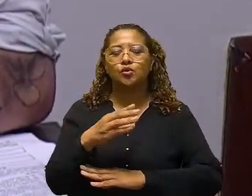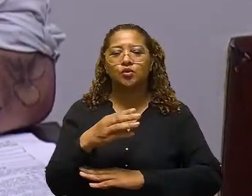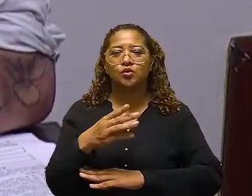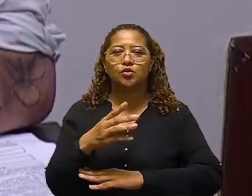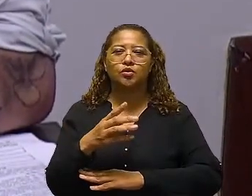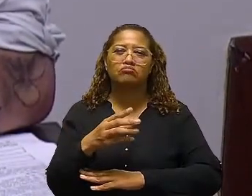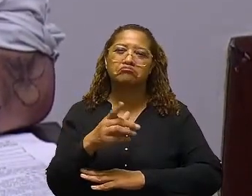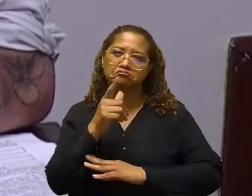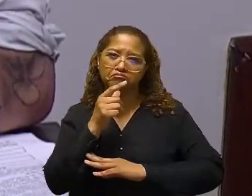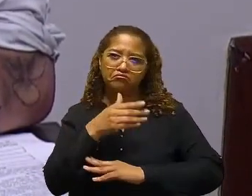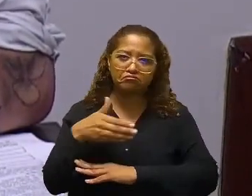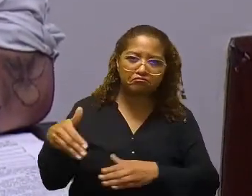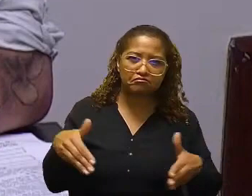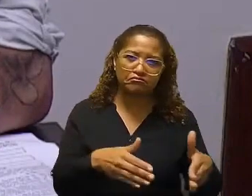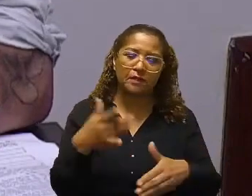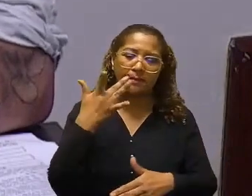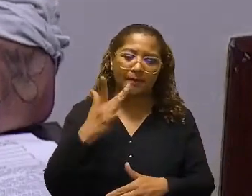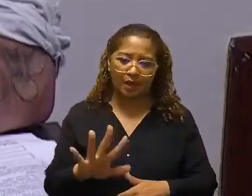for possível.